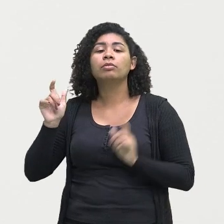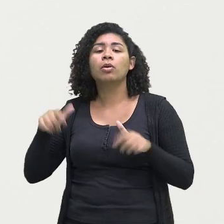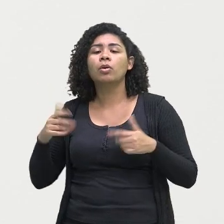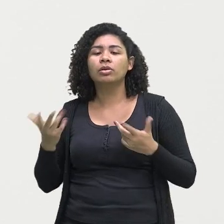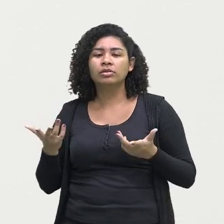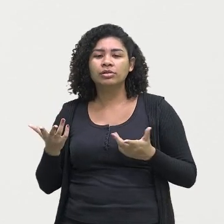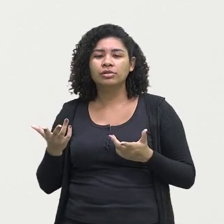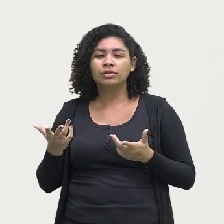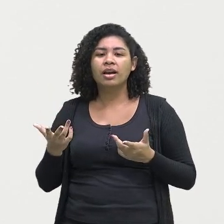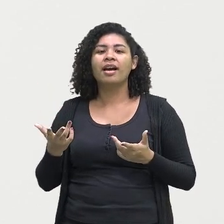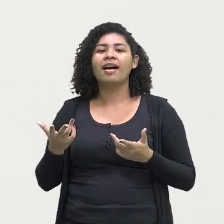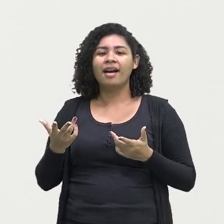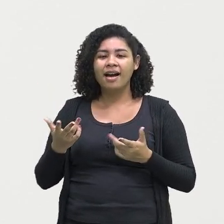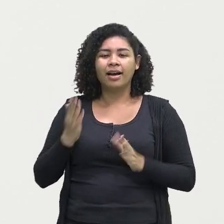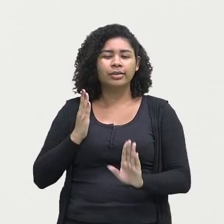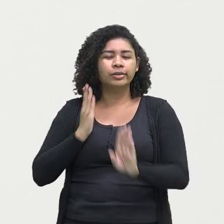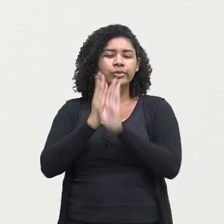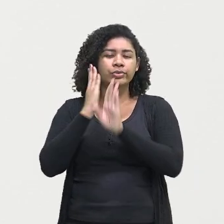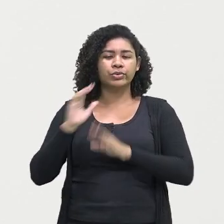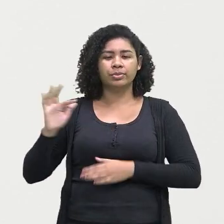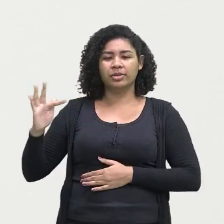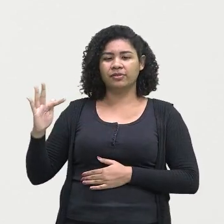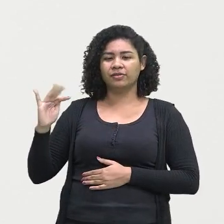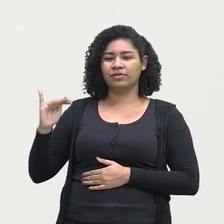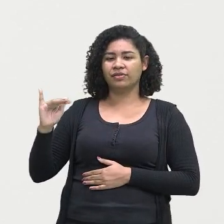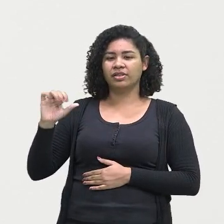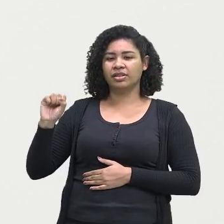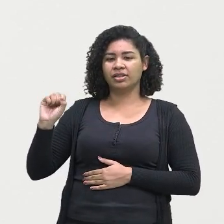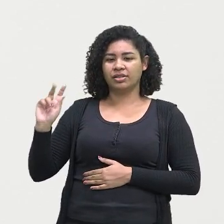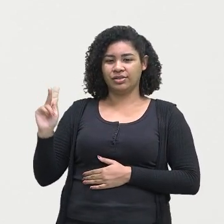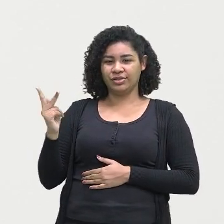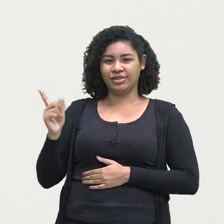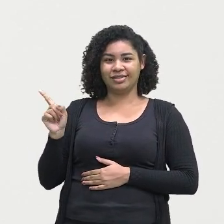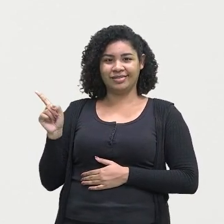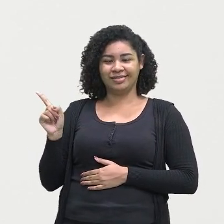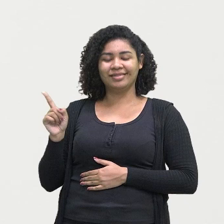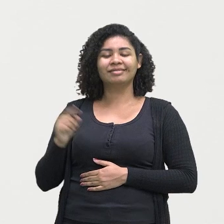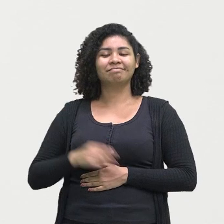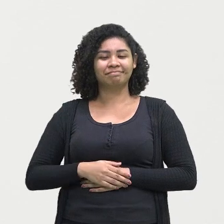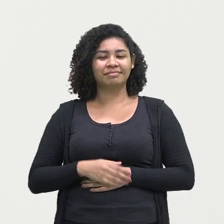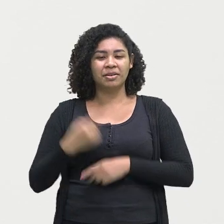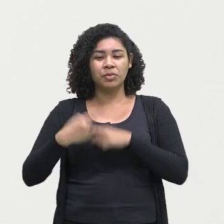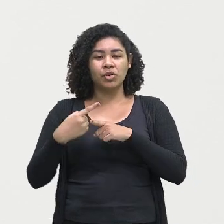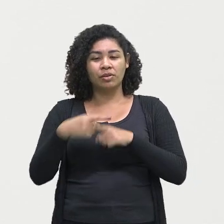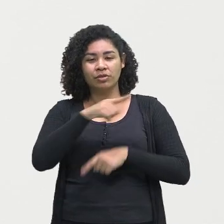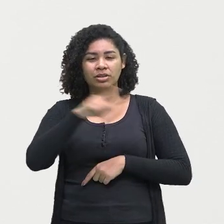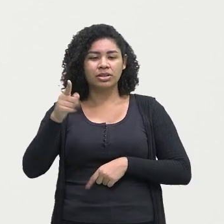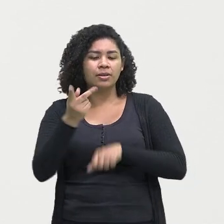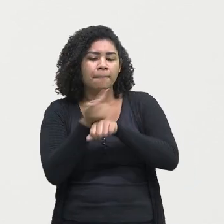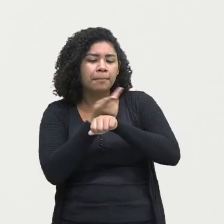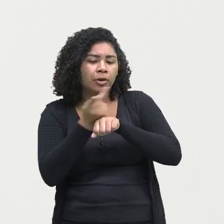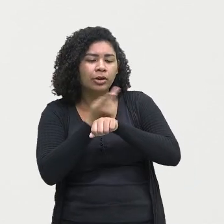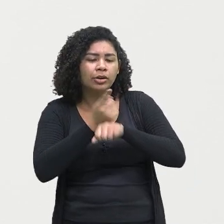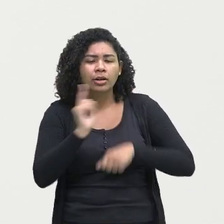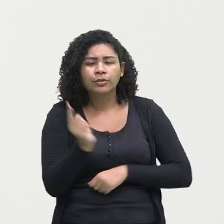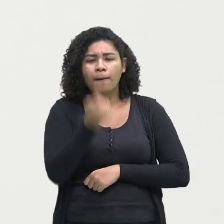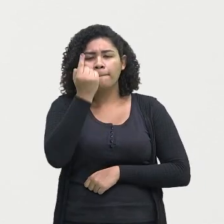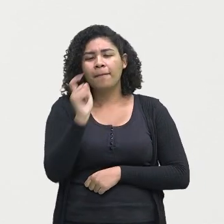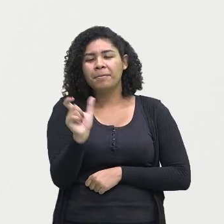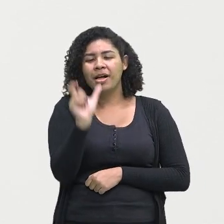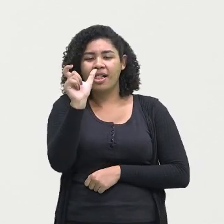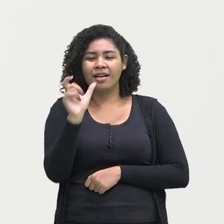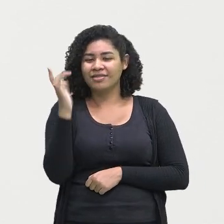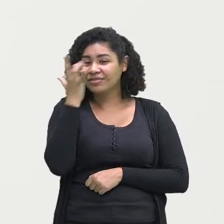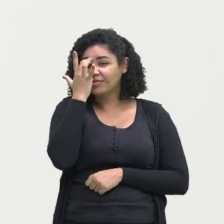e iam dizer fish, teacher. Isso é scanning, porque vocês estão procurando uma informação